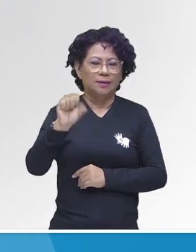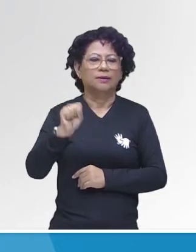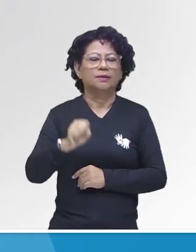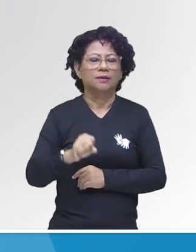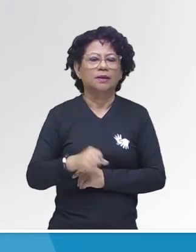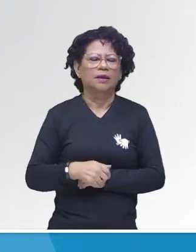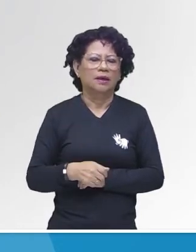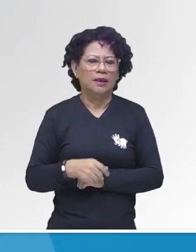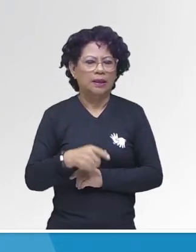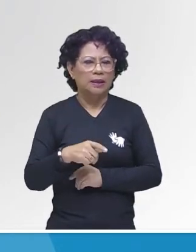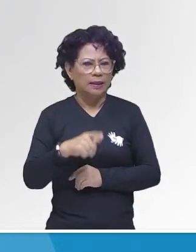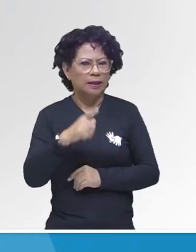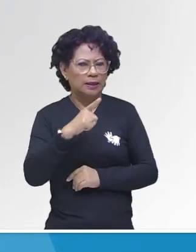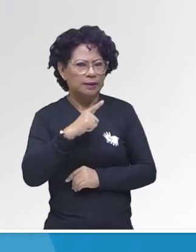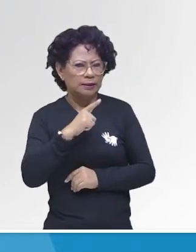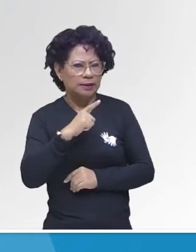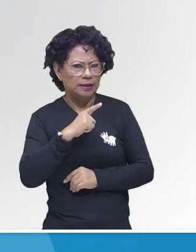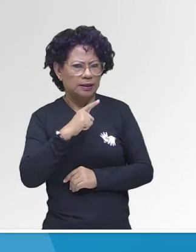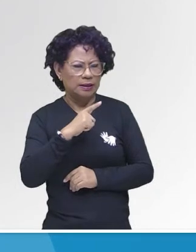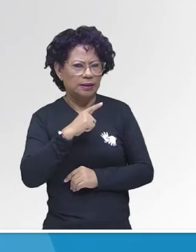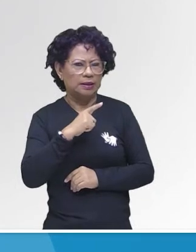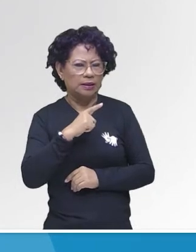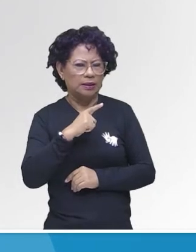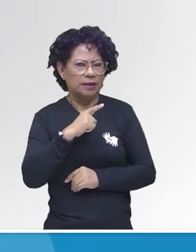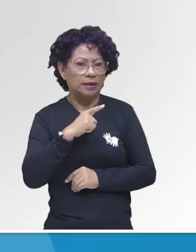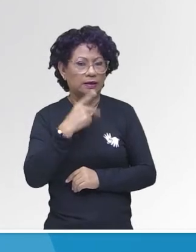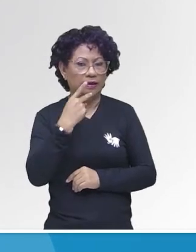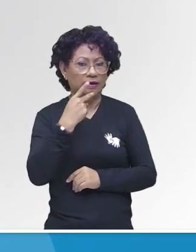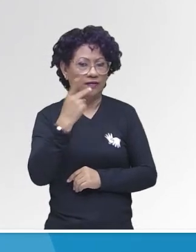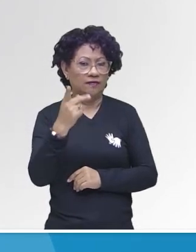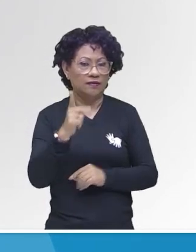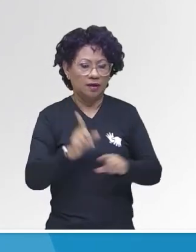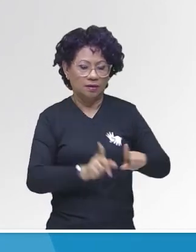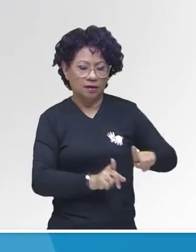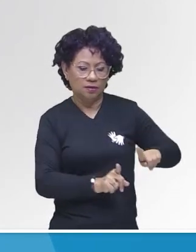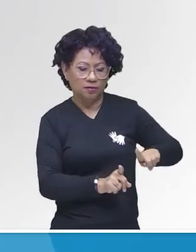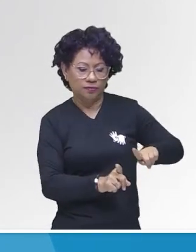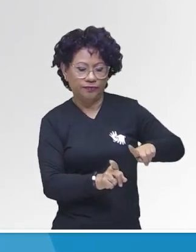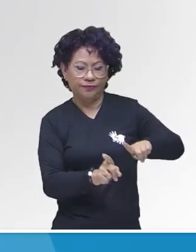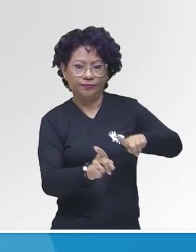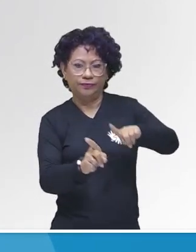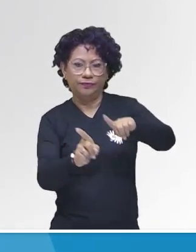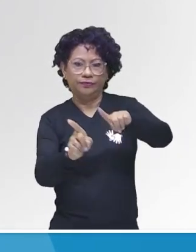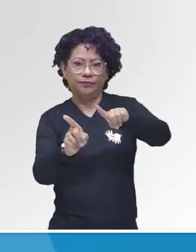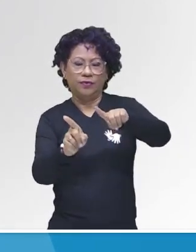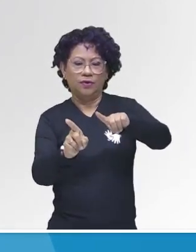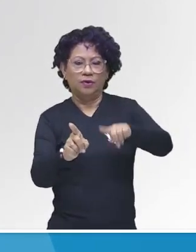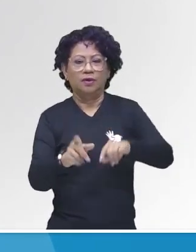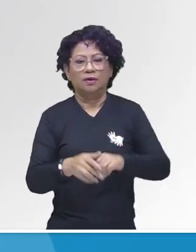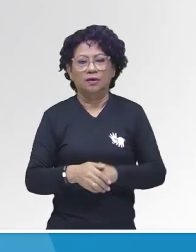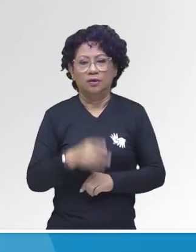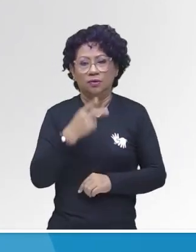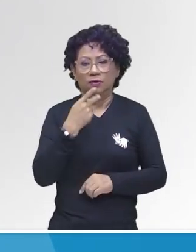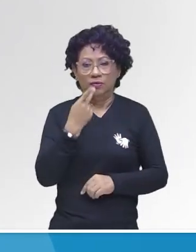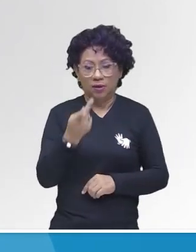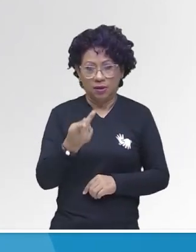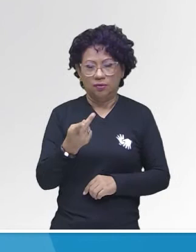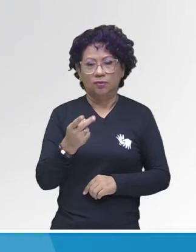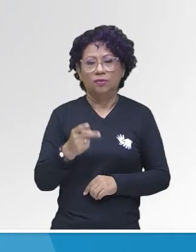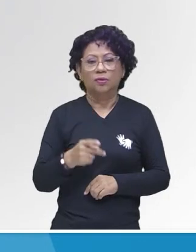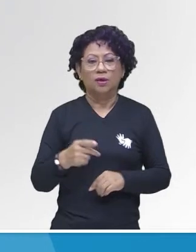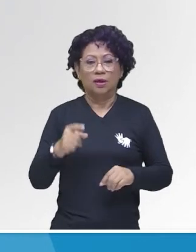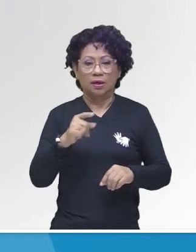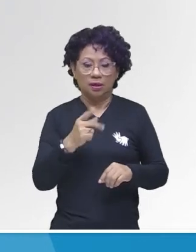no infinito, tá? Isso é lenda, tá, gente? Quando duas retas se encontrarem em qualquer lugar